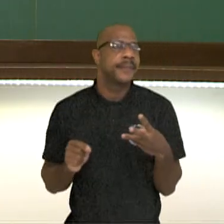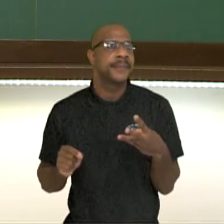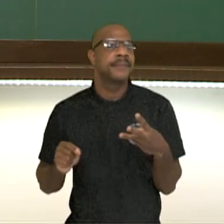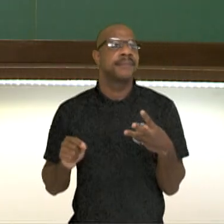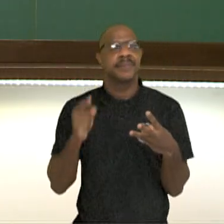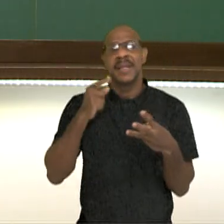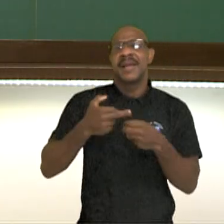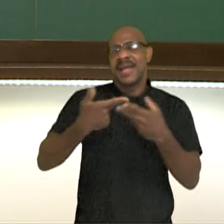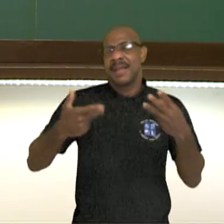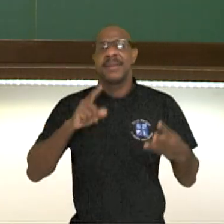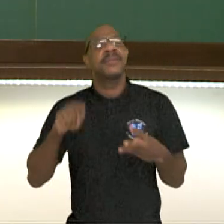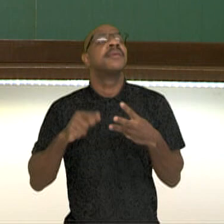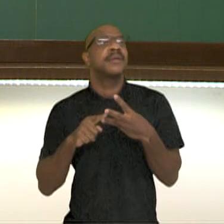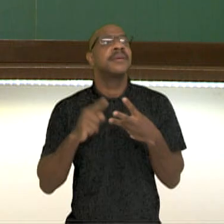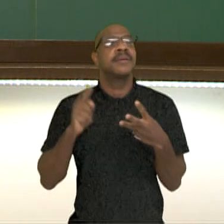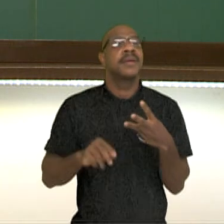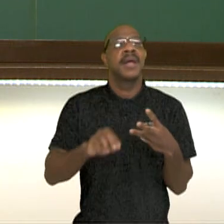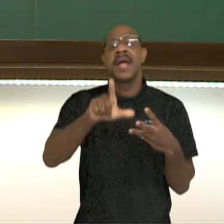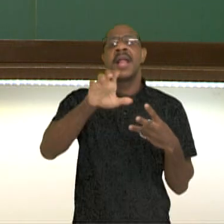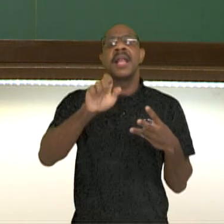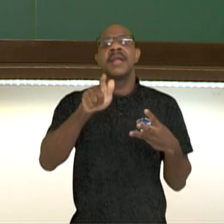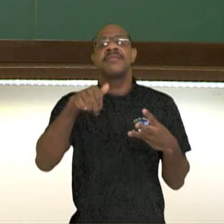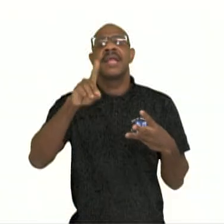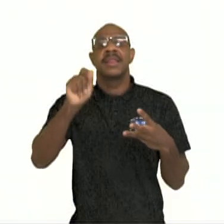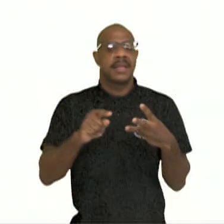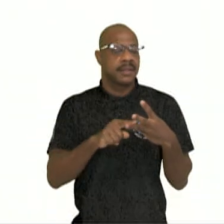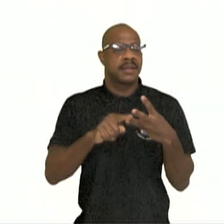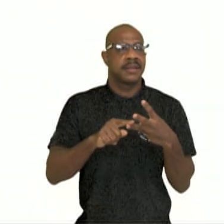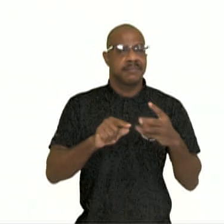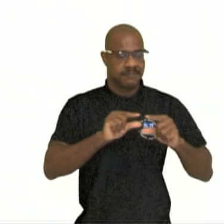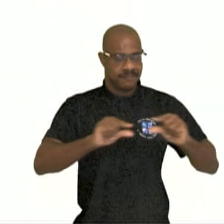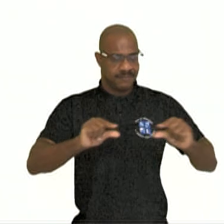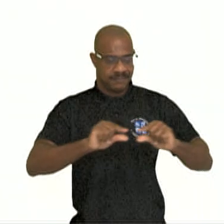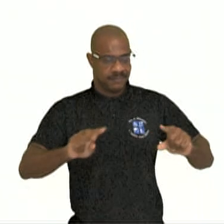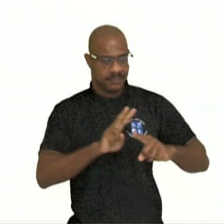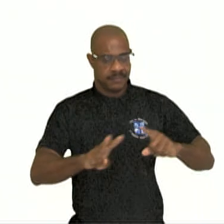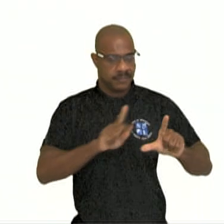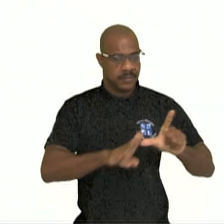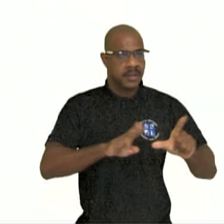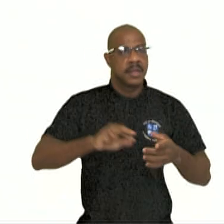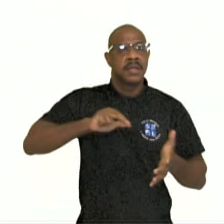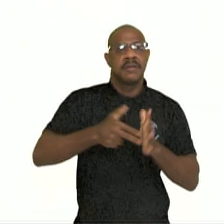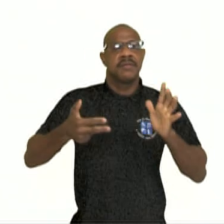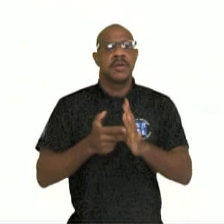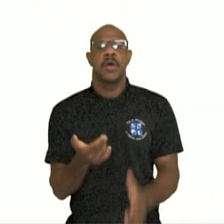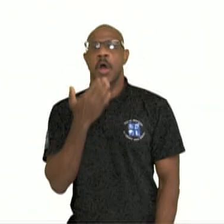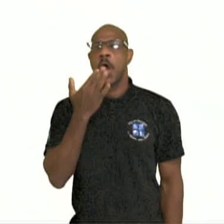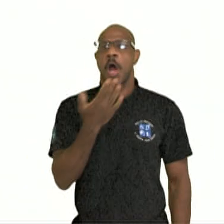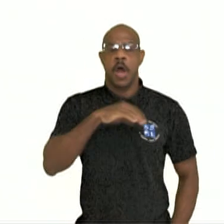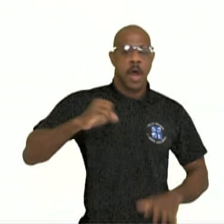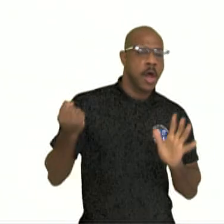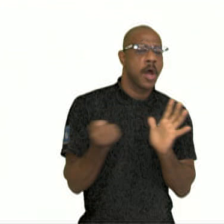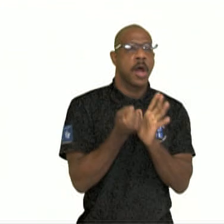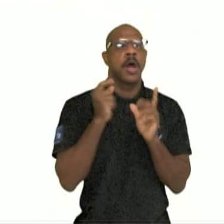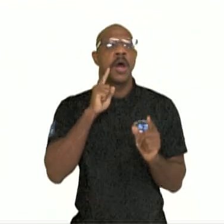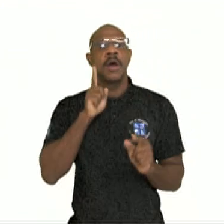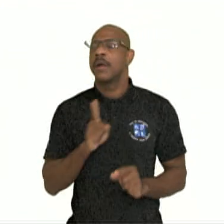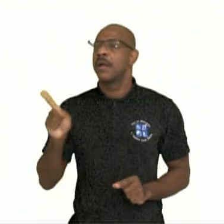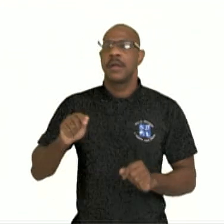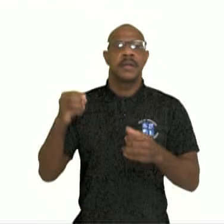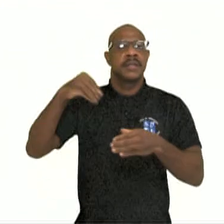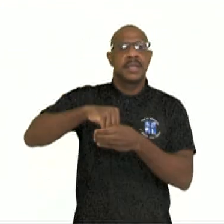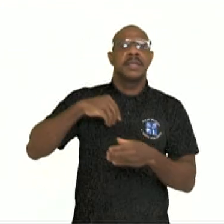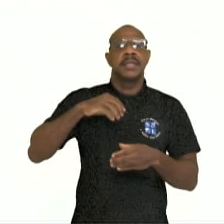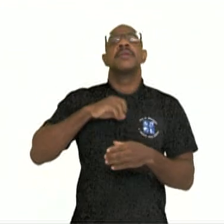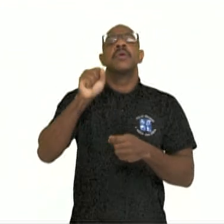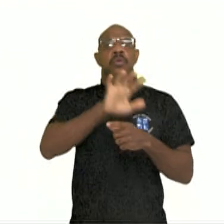mais elementos no nosso mapa. E outro é a legenda, que ela indica o significado das cores e símbolos do mapa. Então,